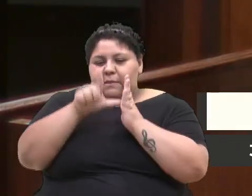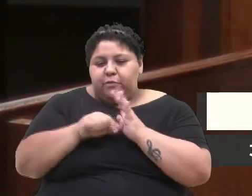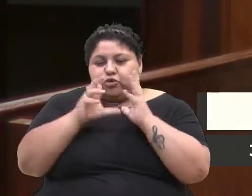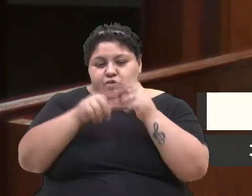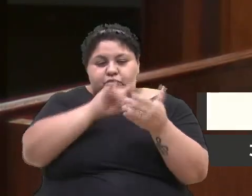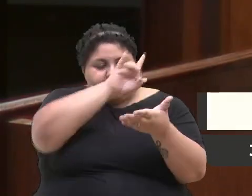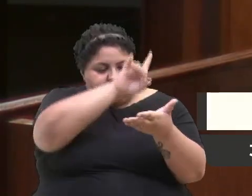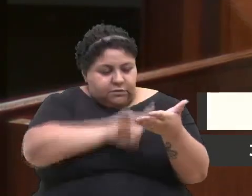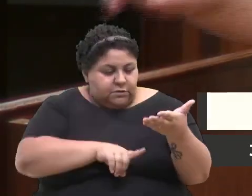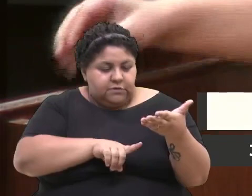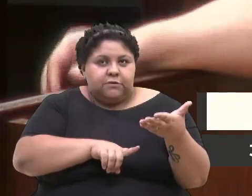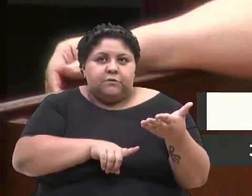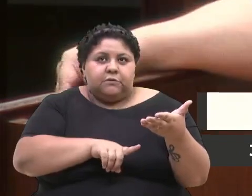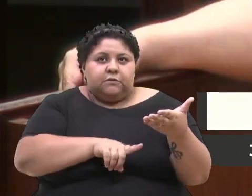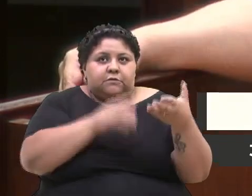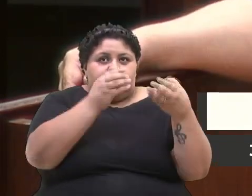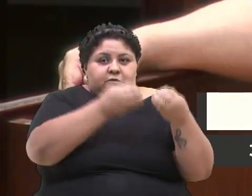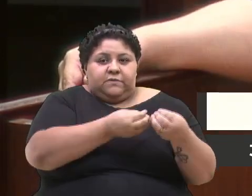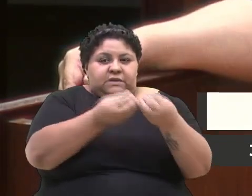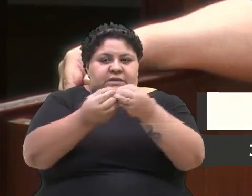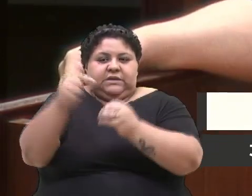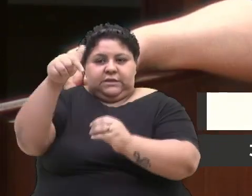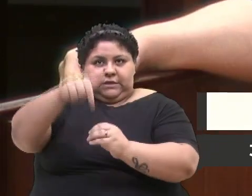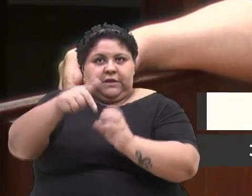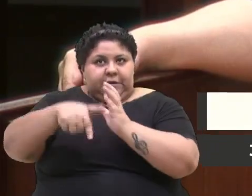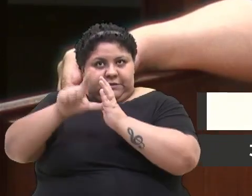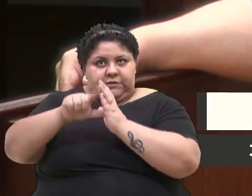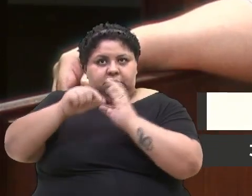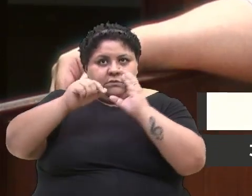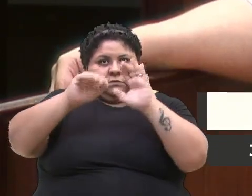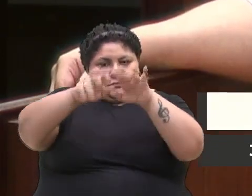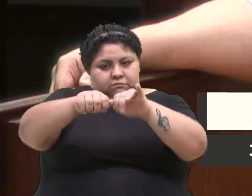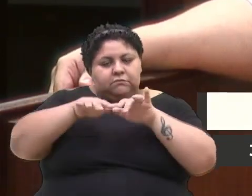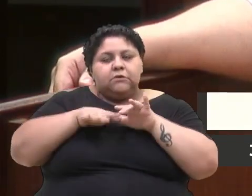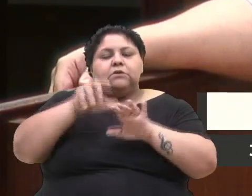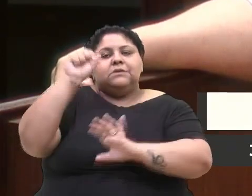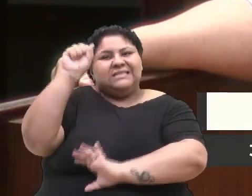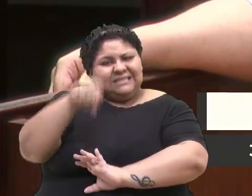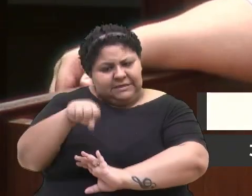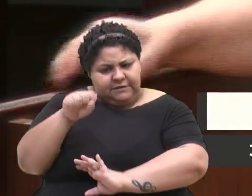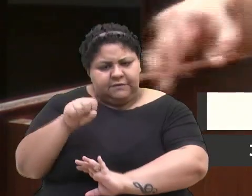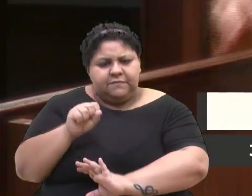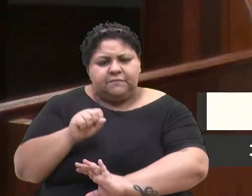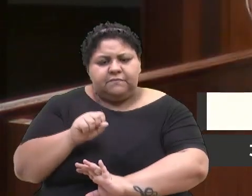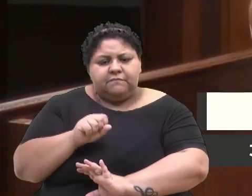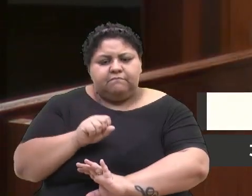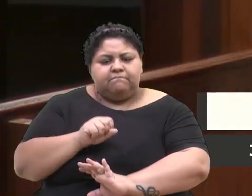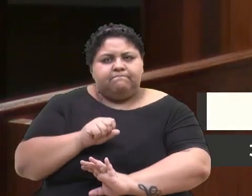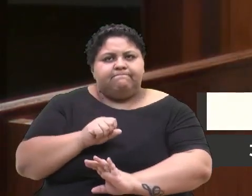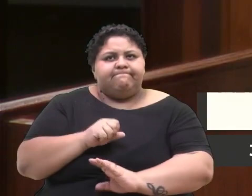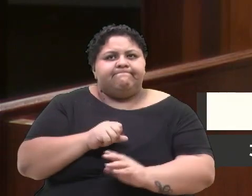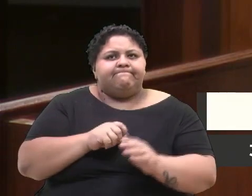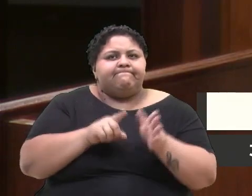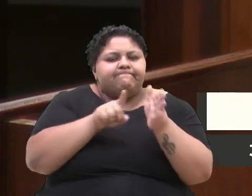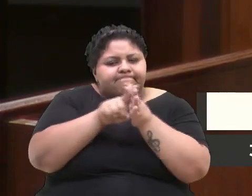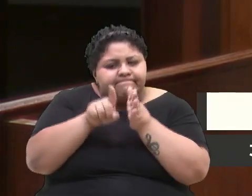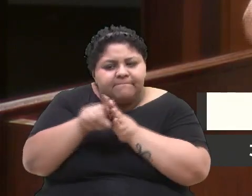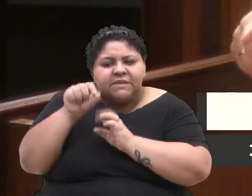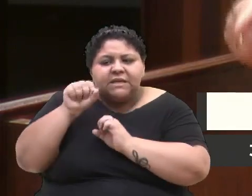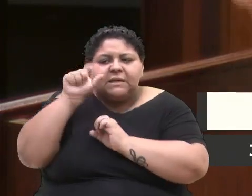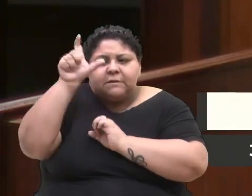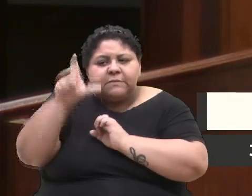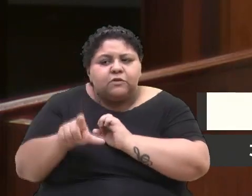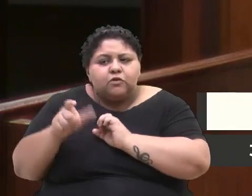foi trazida aqui dentro do plenário. E com certeza absoluta vai investigar quem realmente deve ser